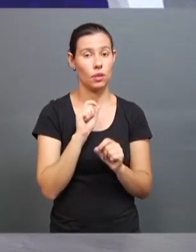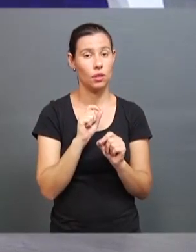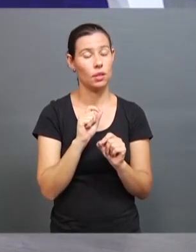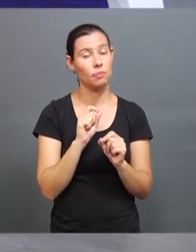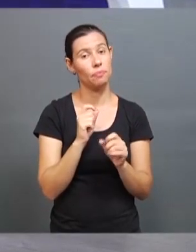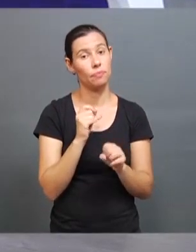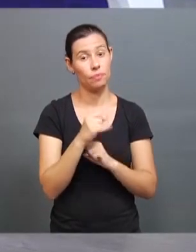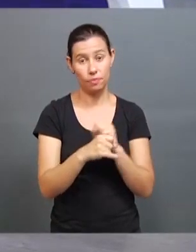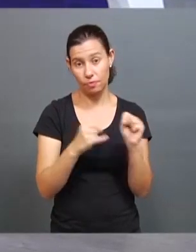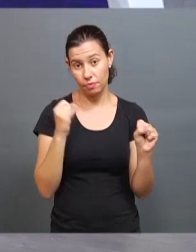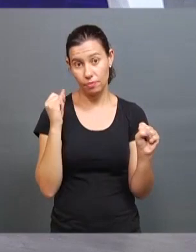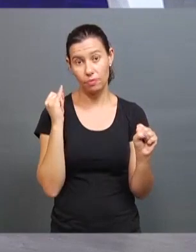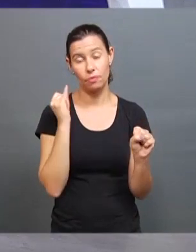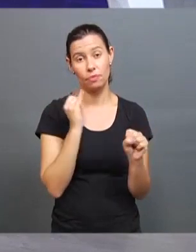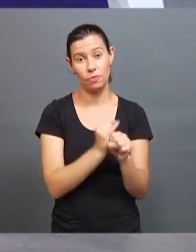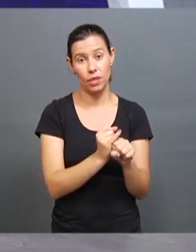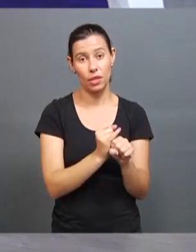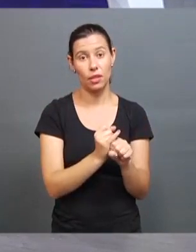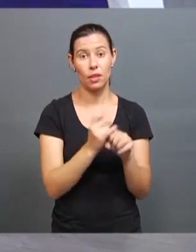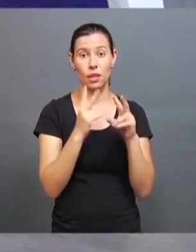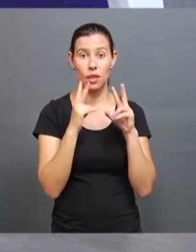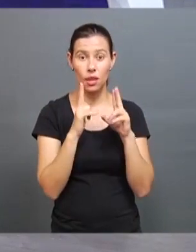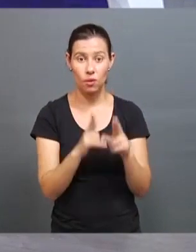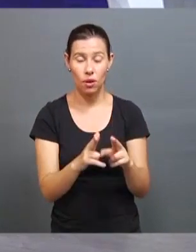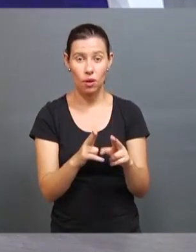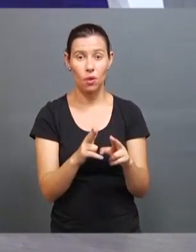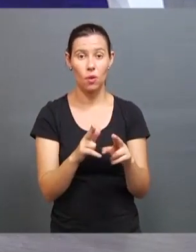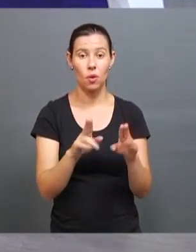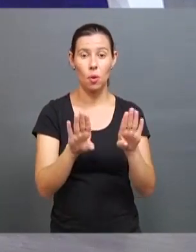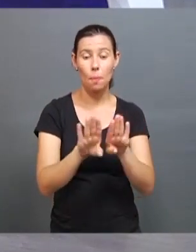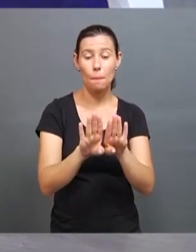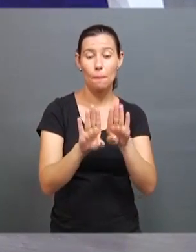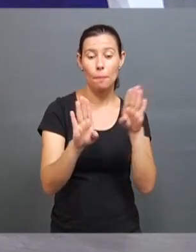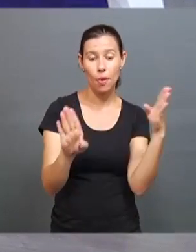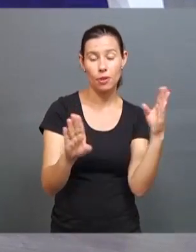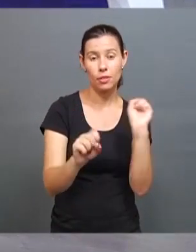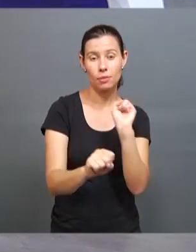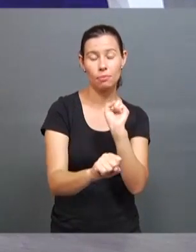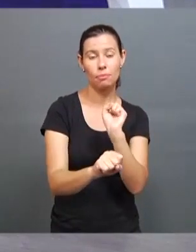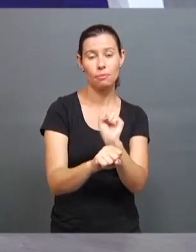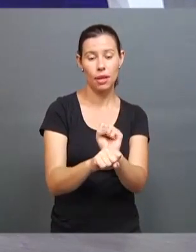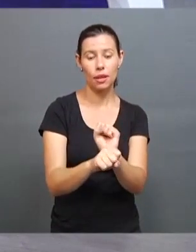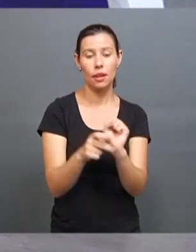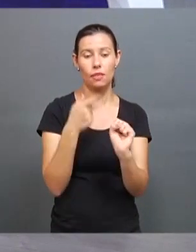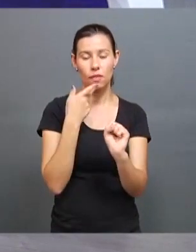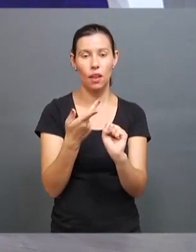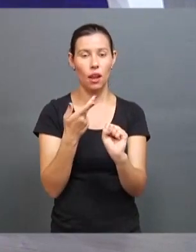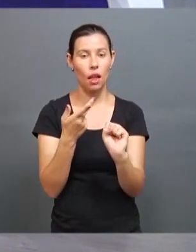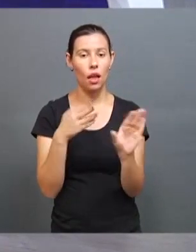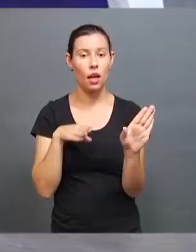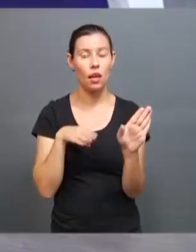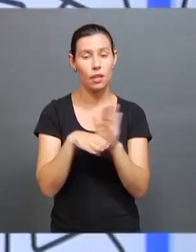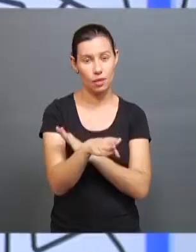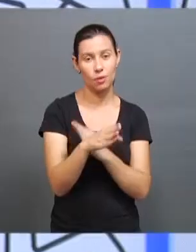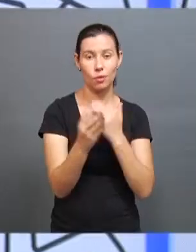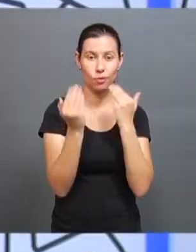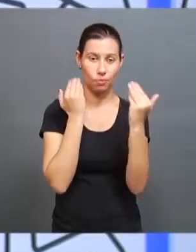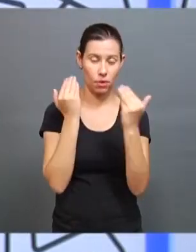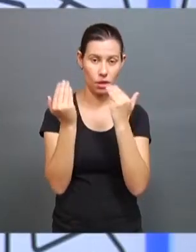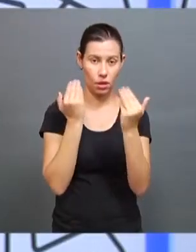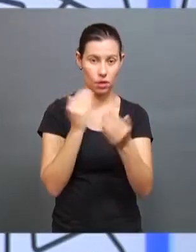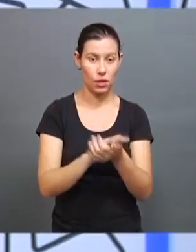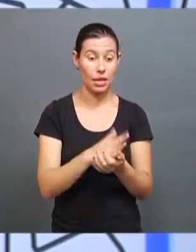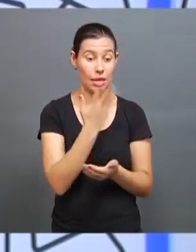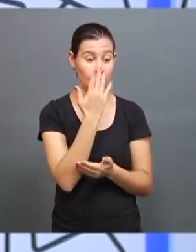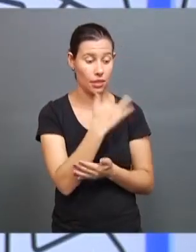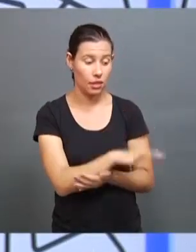era. Era realmente uma porta. Eu precisava parar e falar: vou entrar na internet. As nossas crianças não precisam disso. Uhum. A